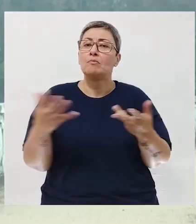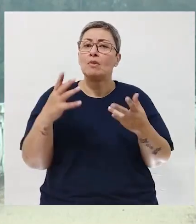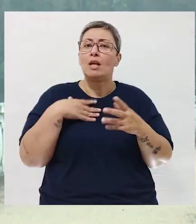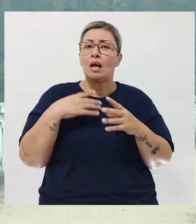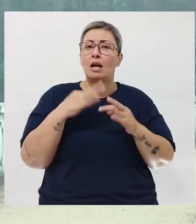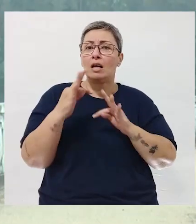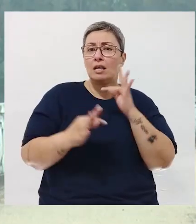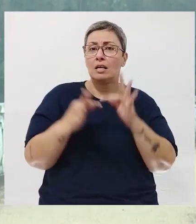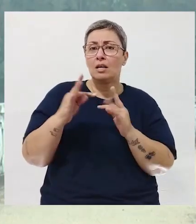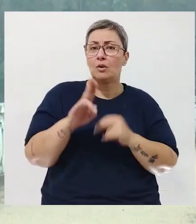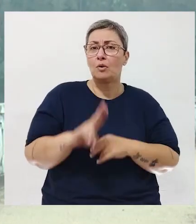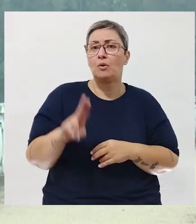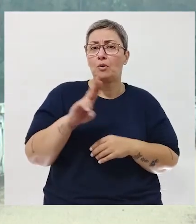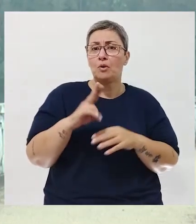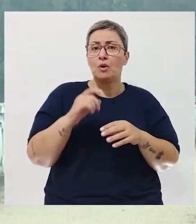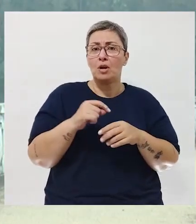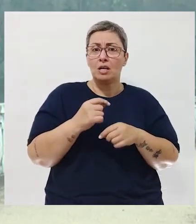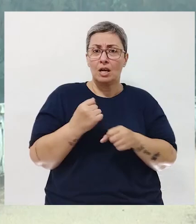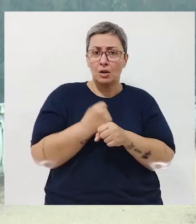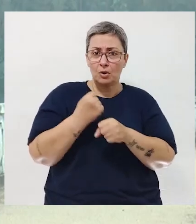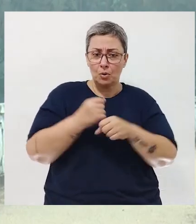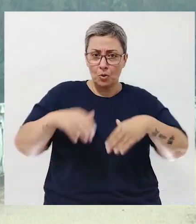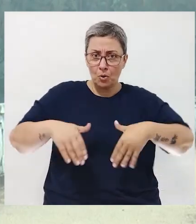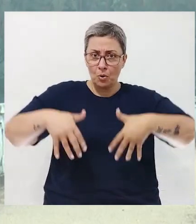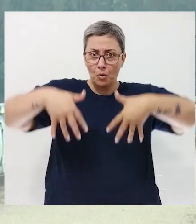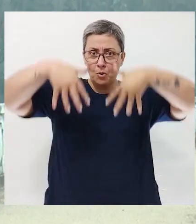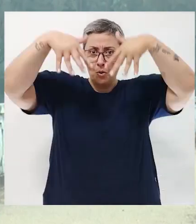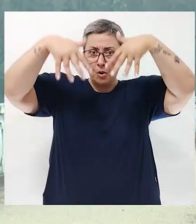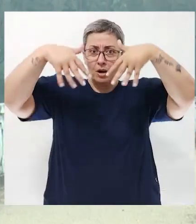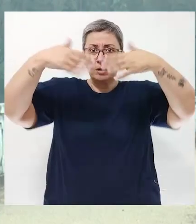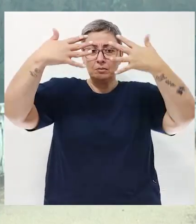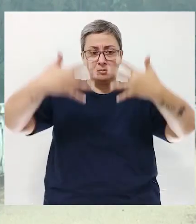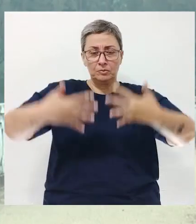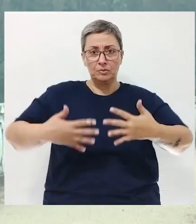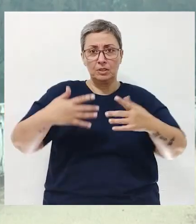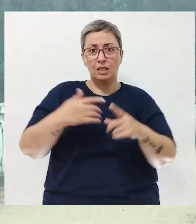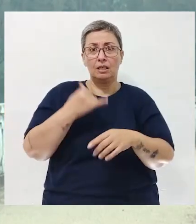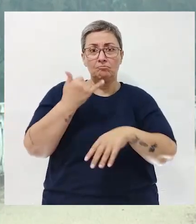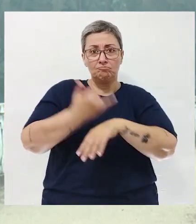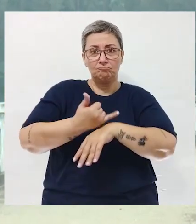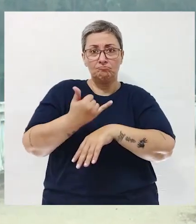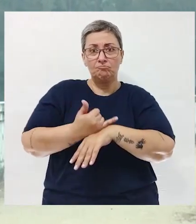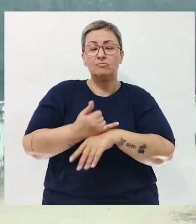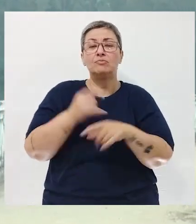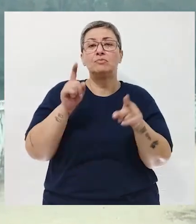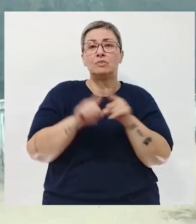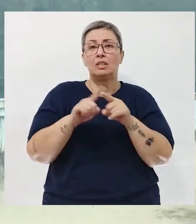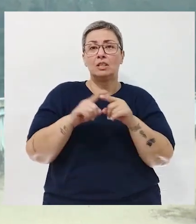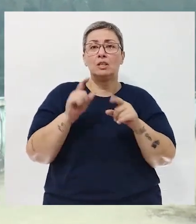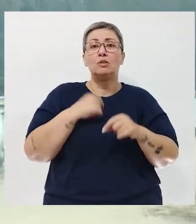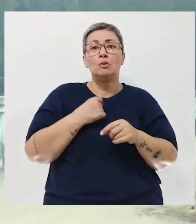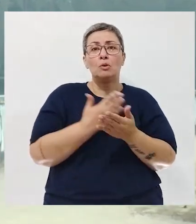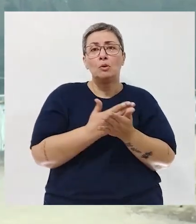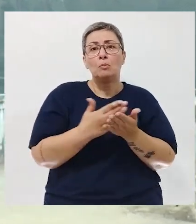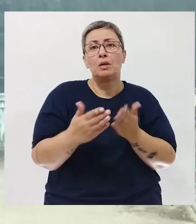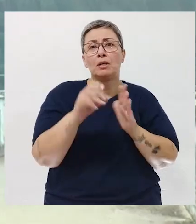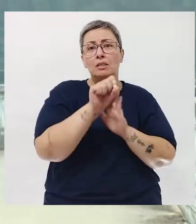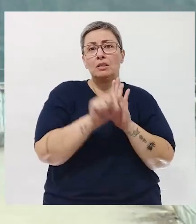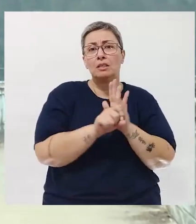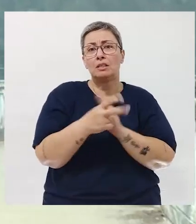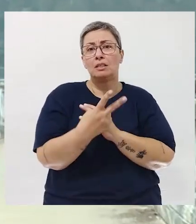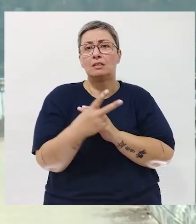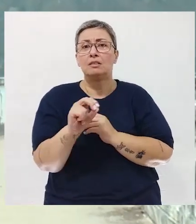A técnica utilizada é o concreto armado, que consiste no uso de barras de aço na armação anterior. No início do século XX,